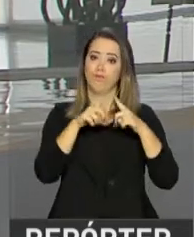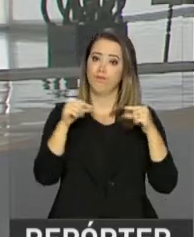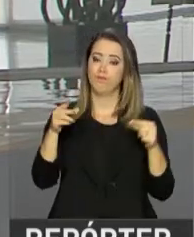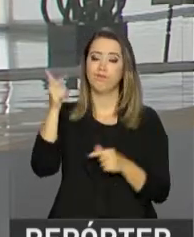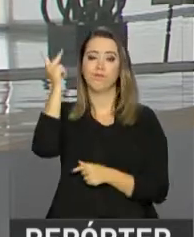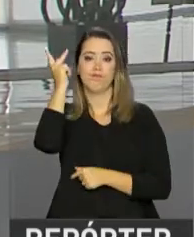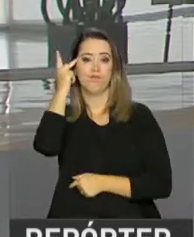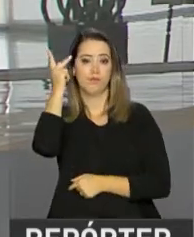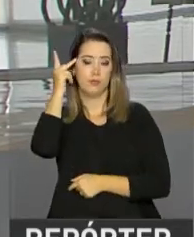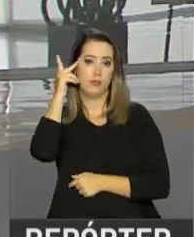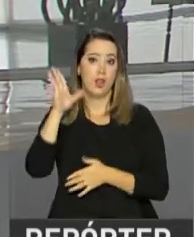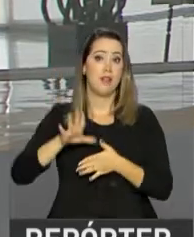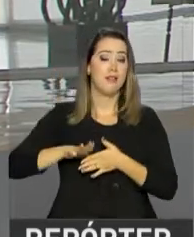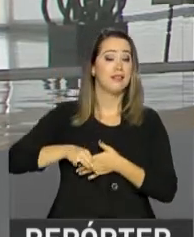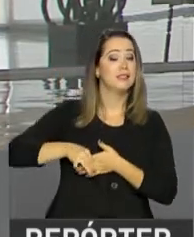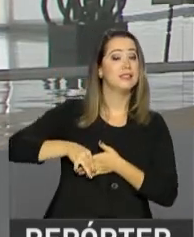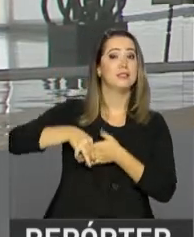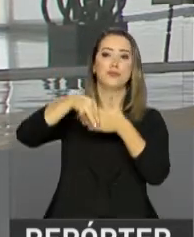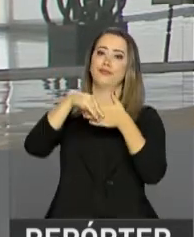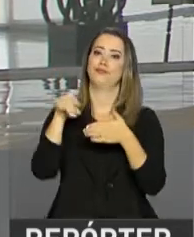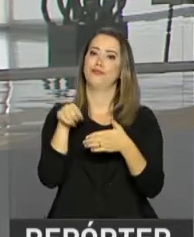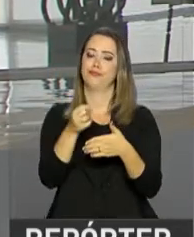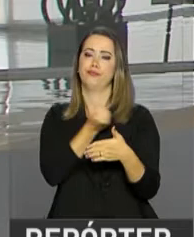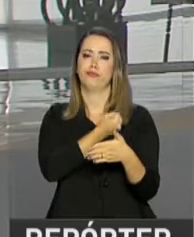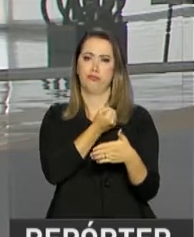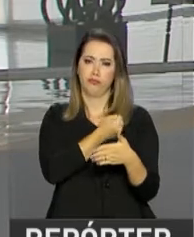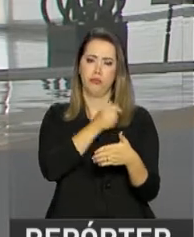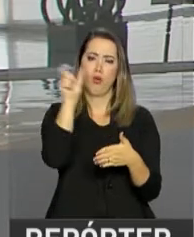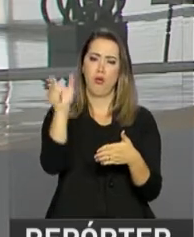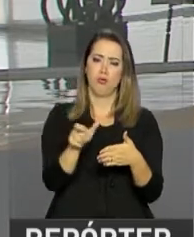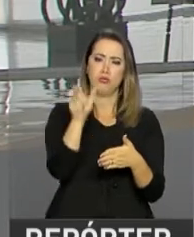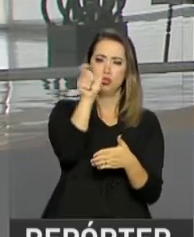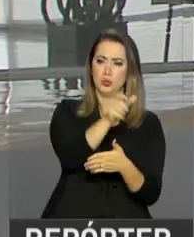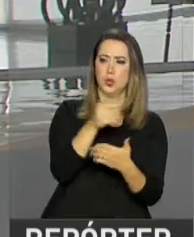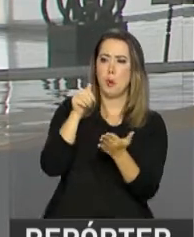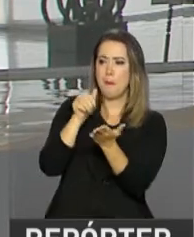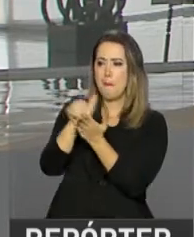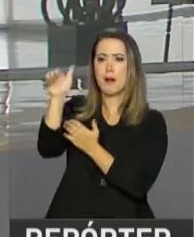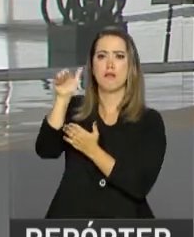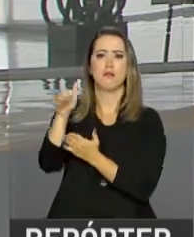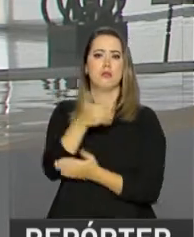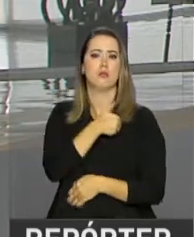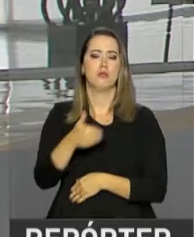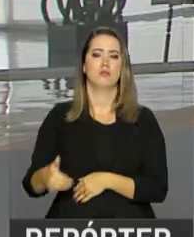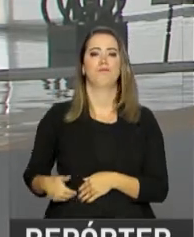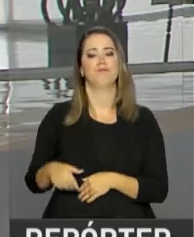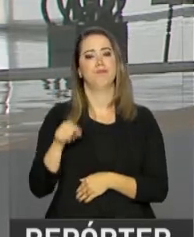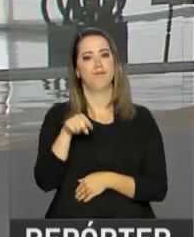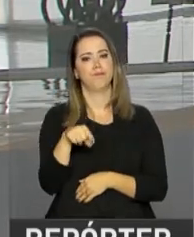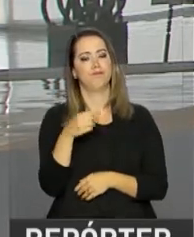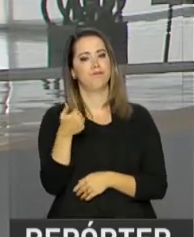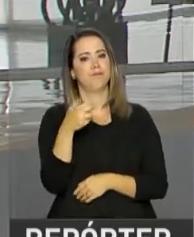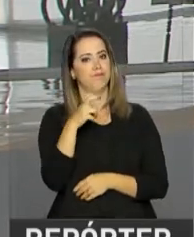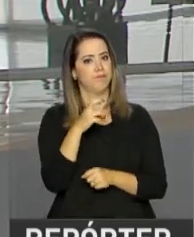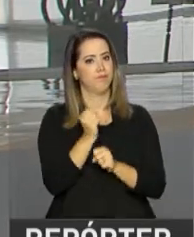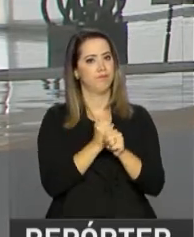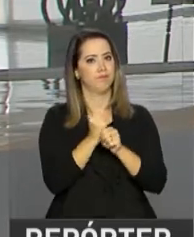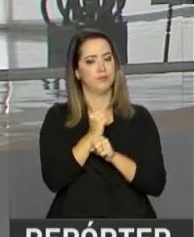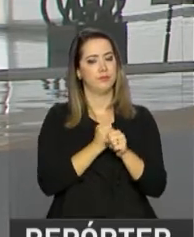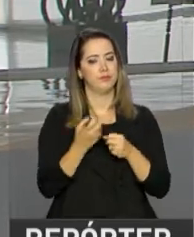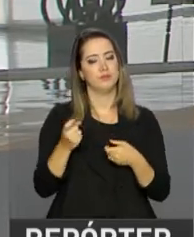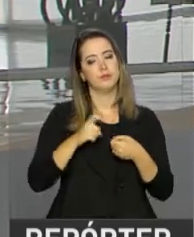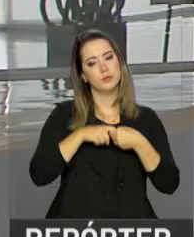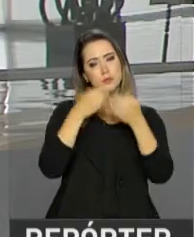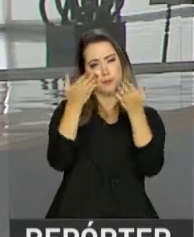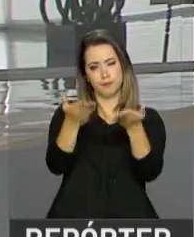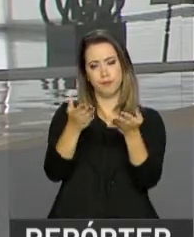São Paulo são os estados que lideram o ranking de demissões neste período, nesses últimos 15 anos. Eu